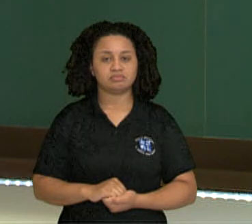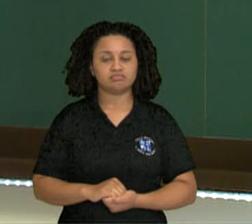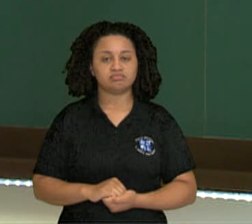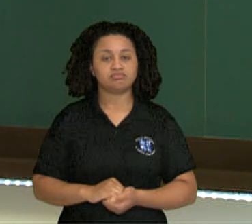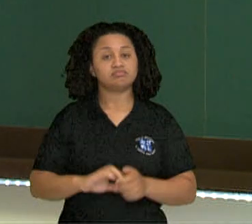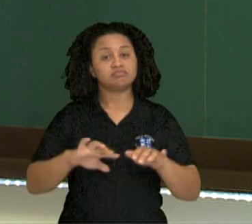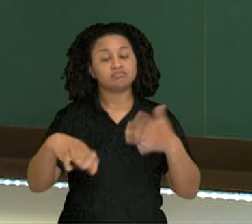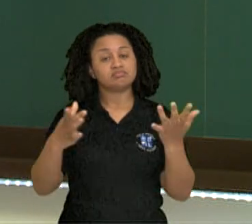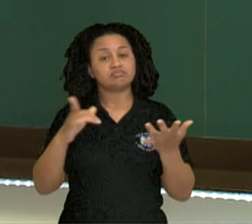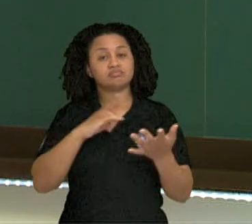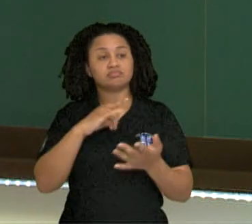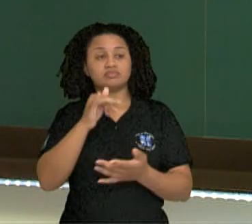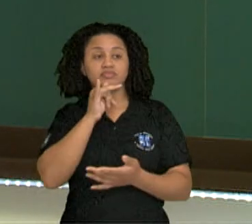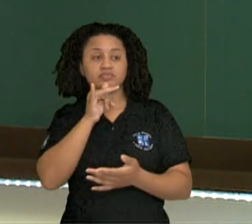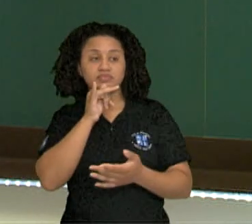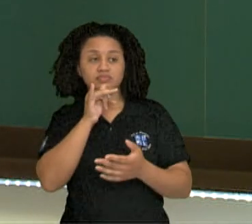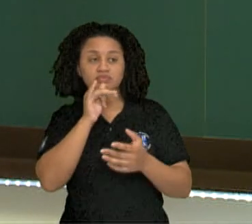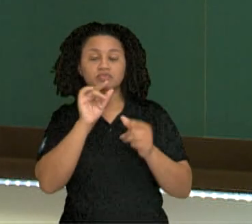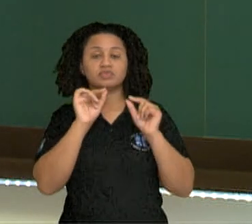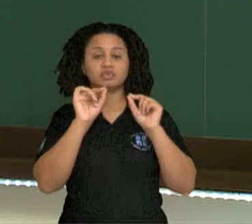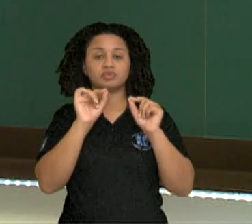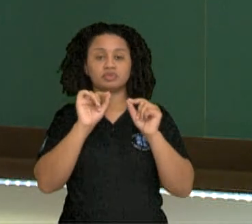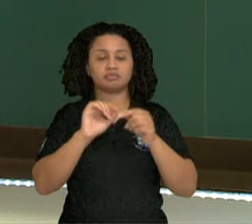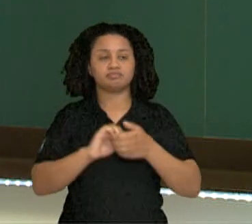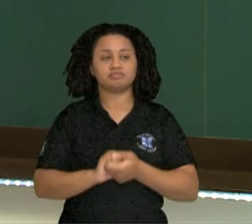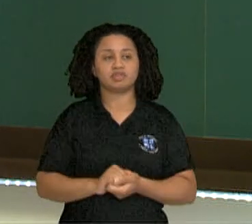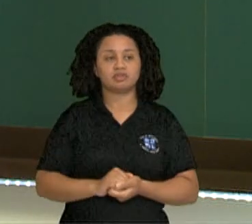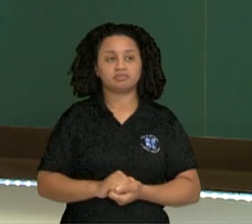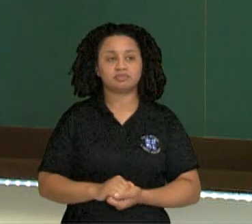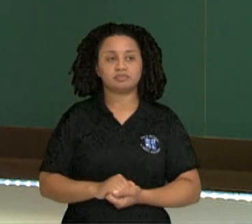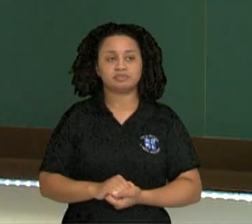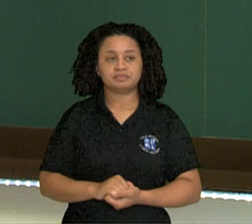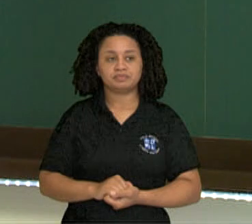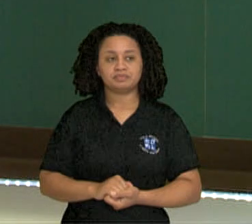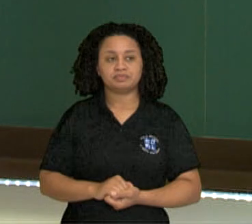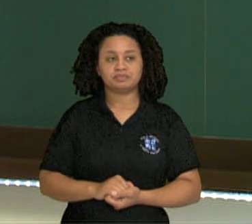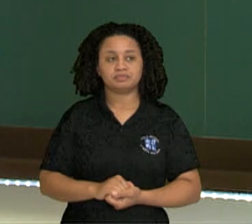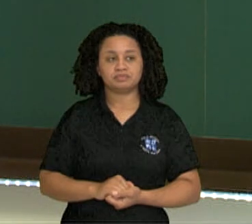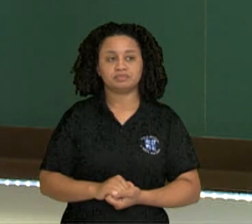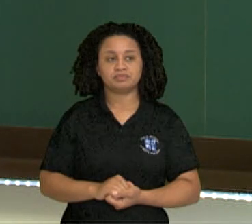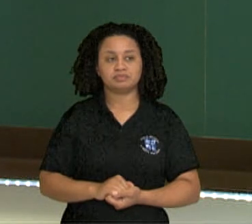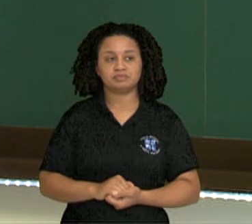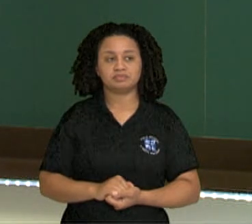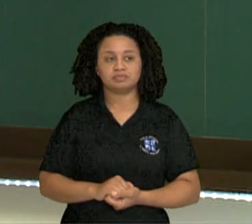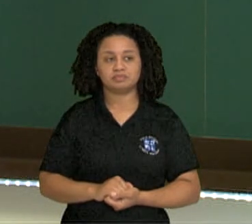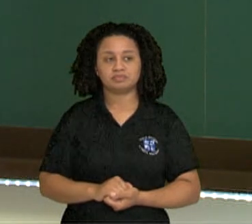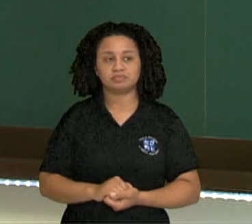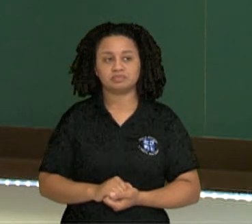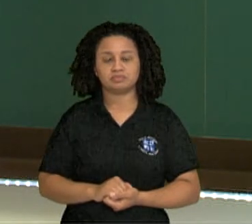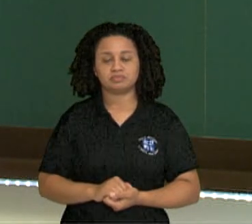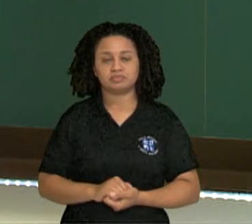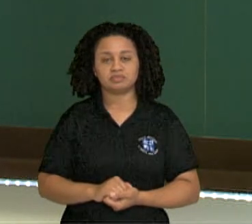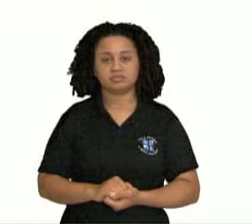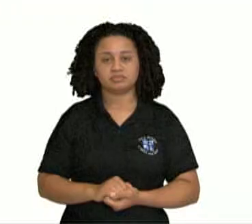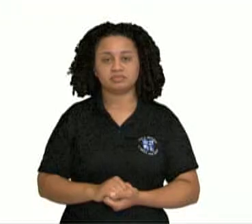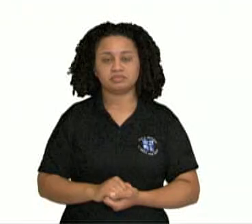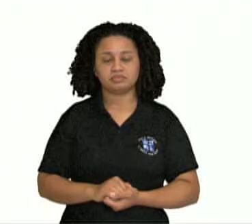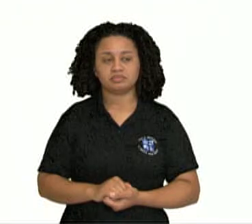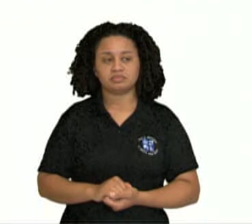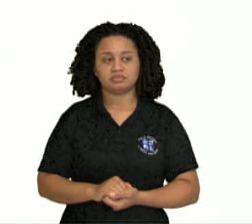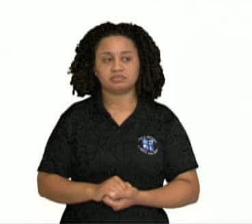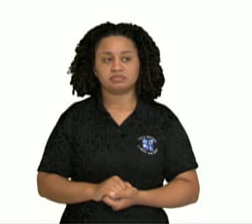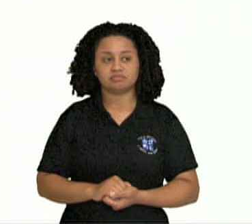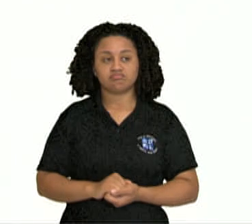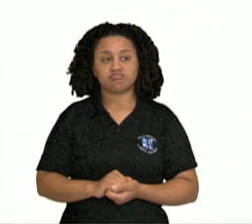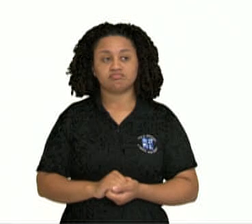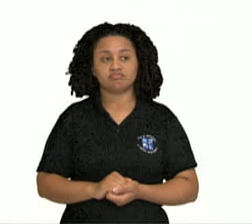aí o exemplo. Gasta muitas horas delante de tu móvel. No gastes muitas horas delante de tu móvel.